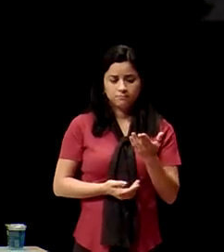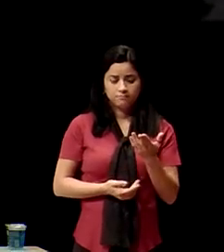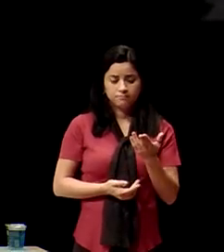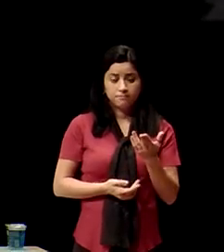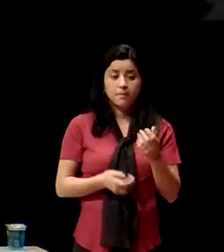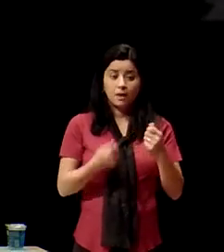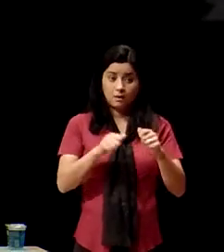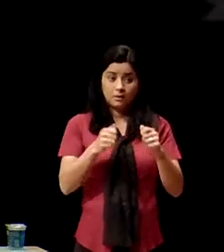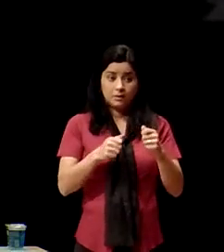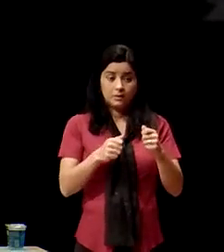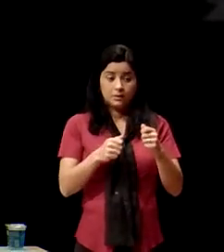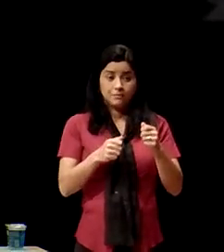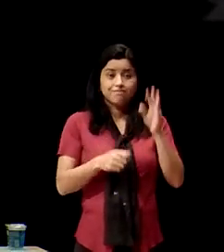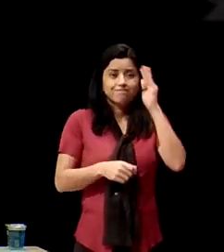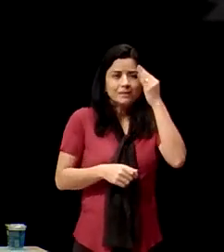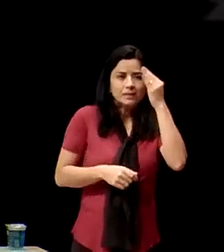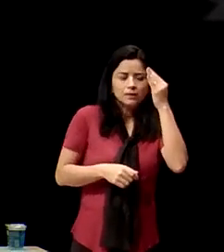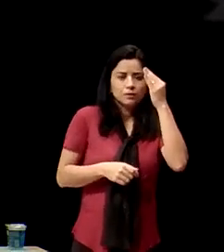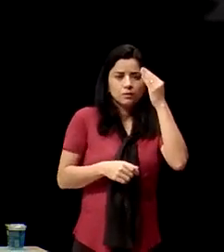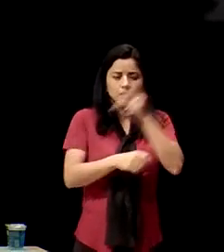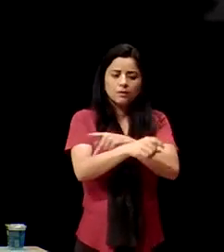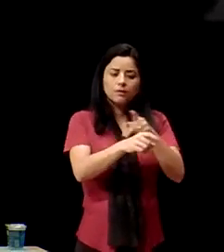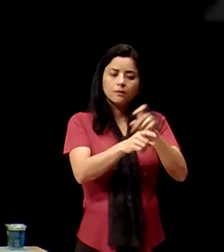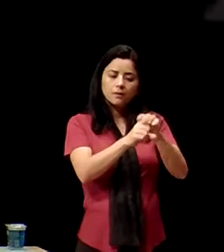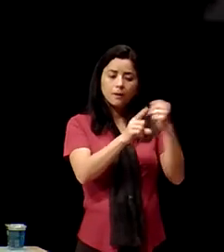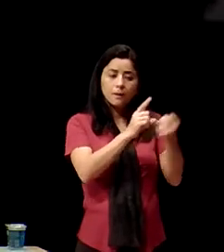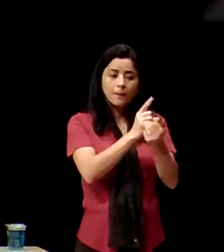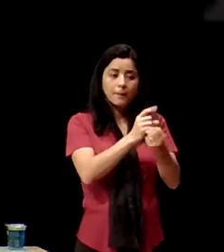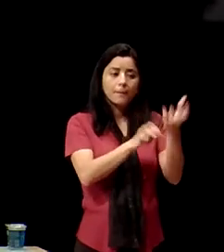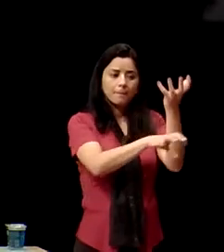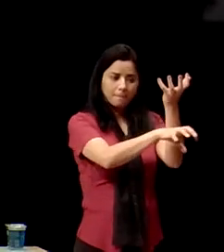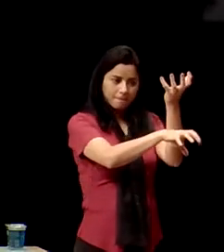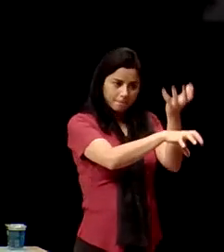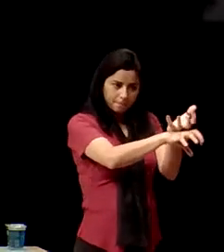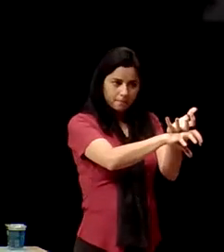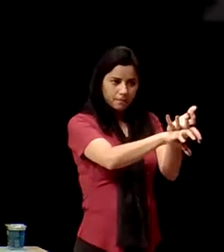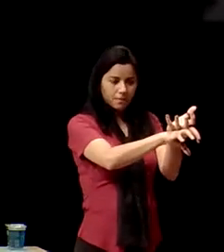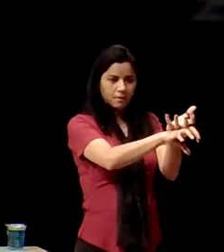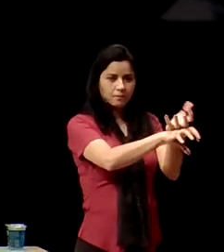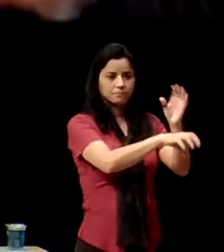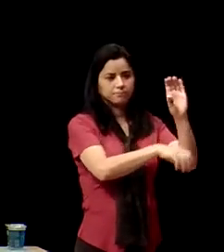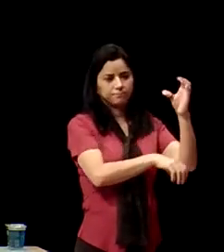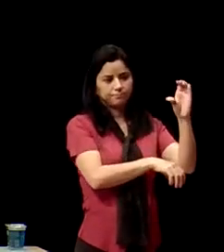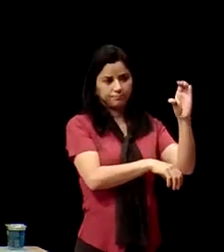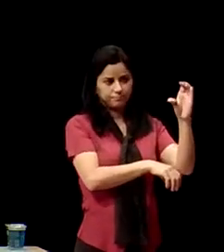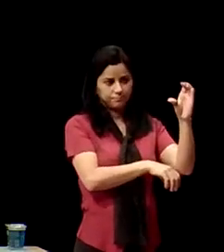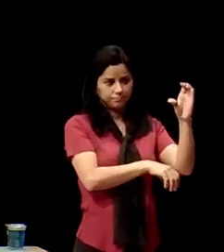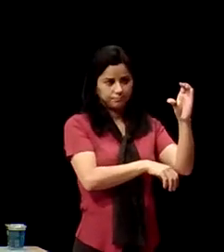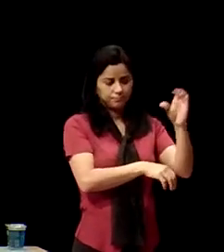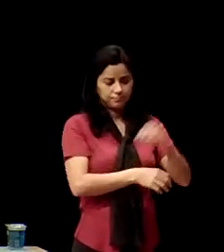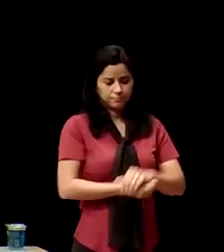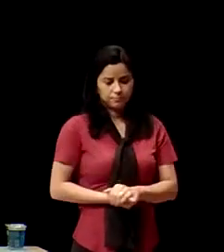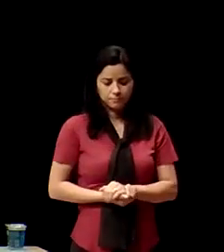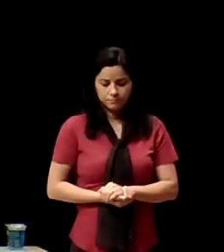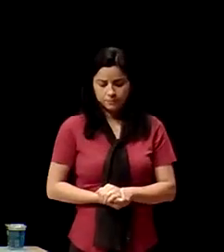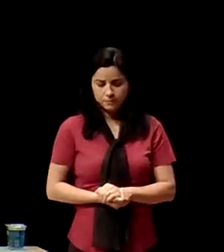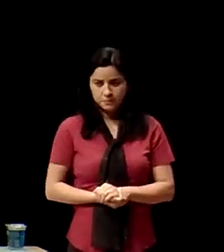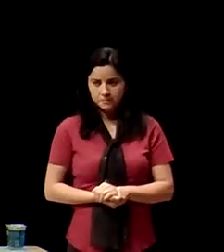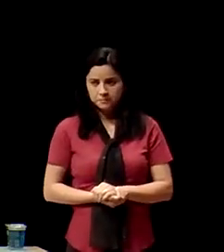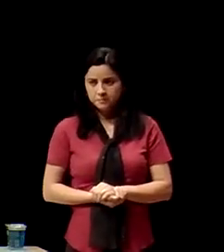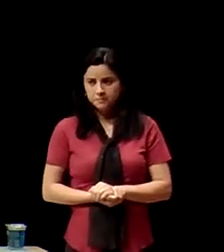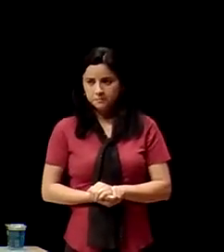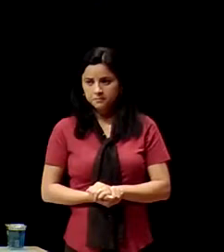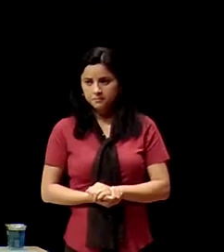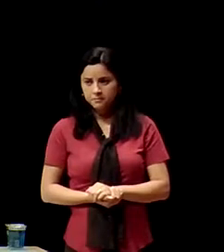isso precisamos considerar a pedagogia social como uma disciplina científica. So in this sense,